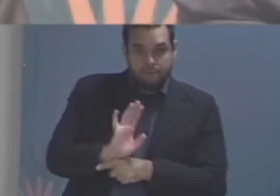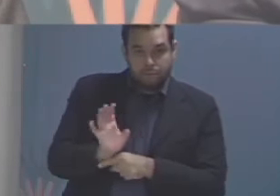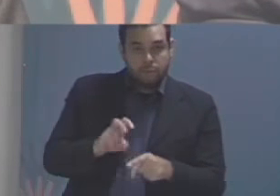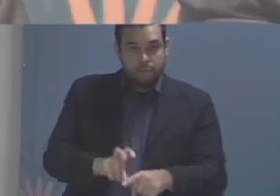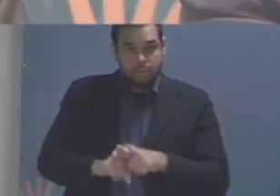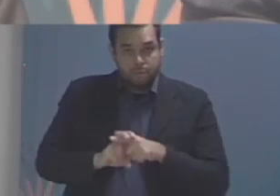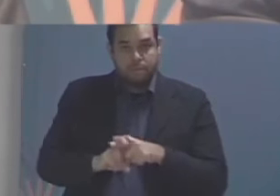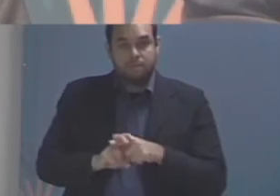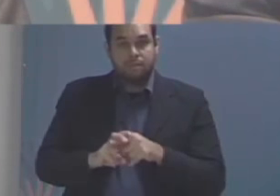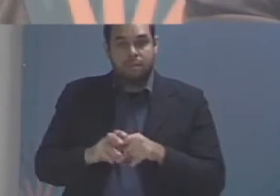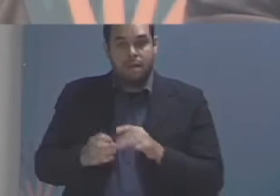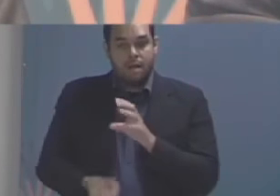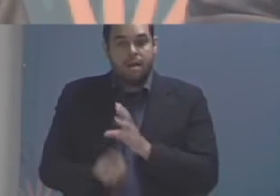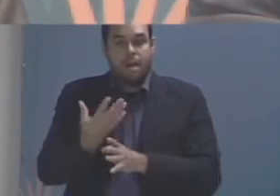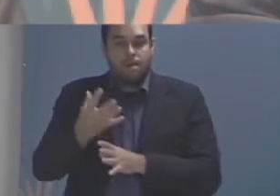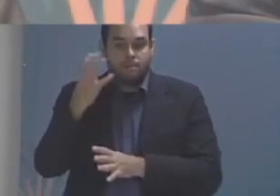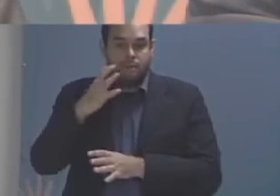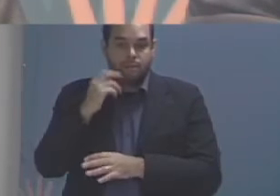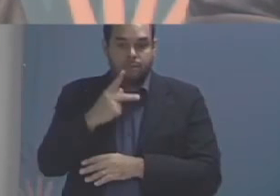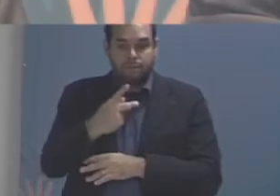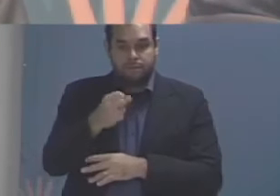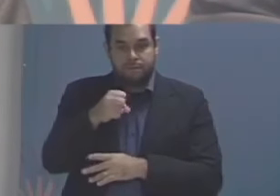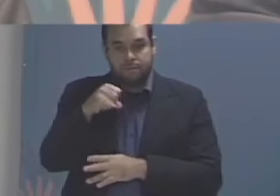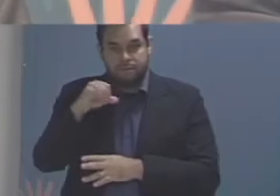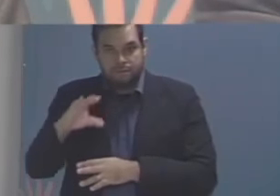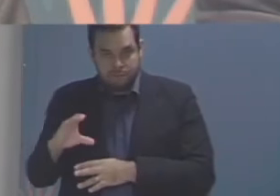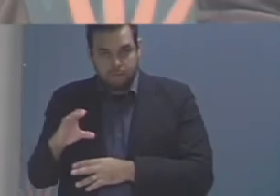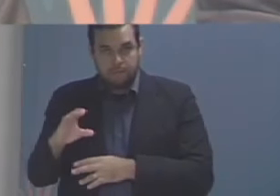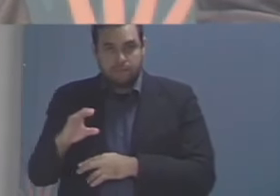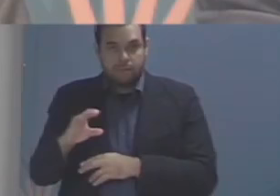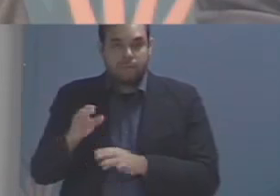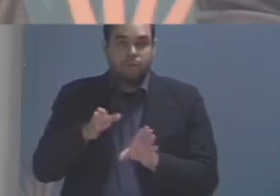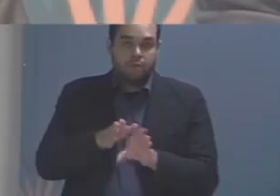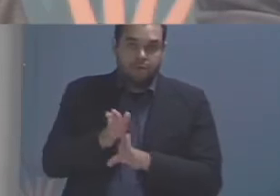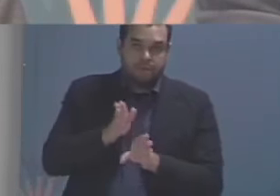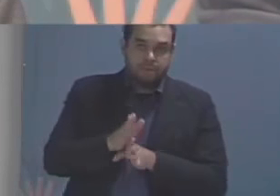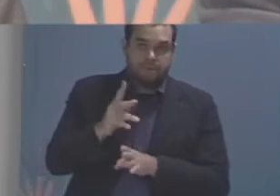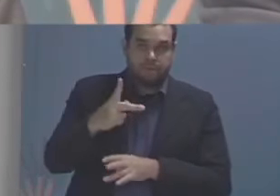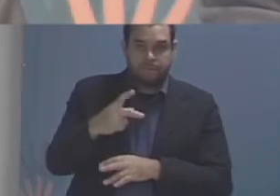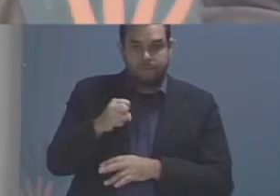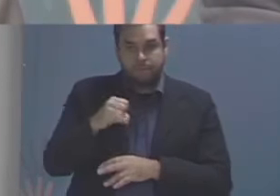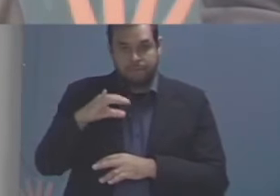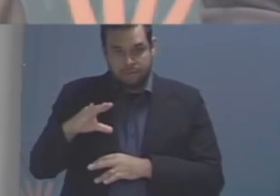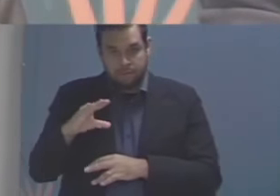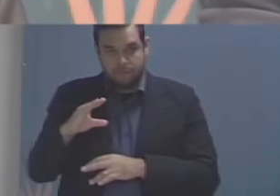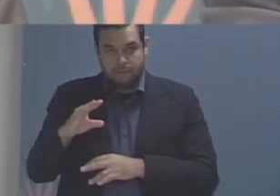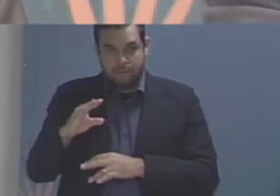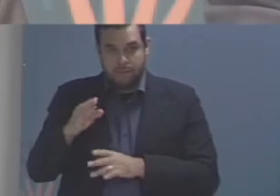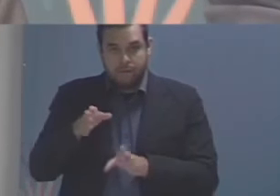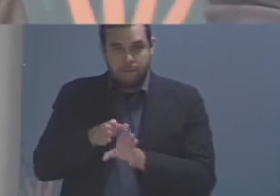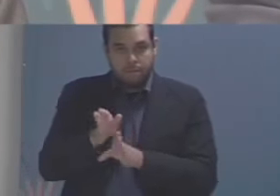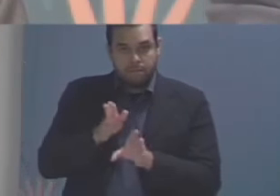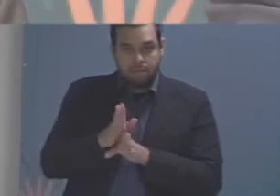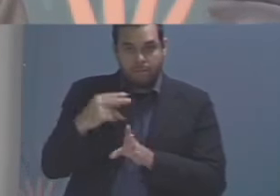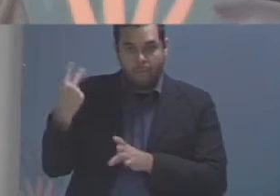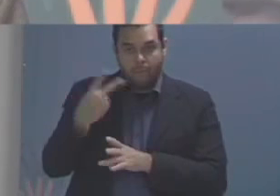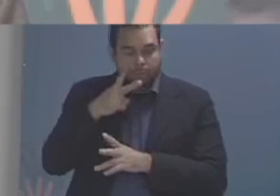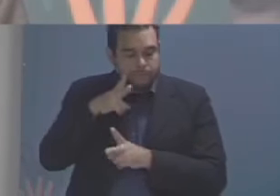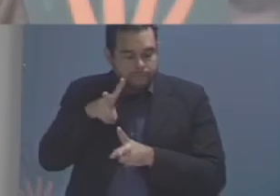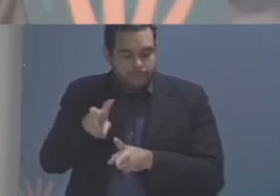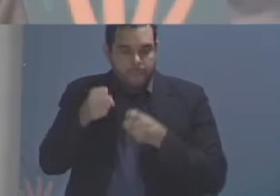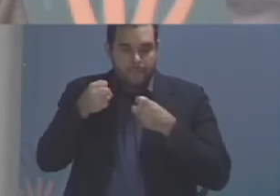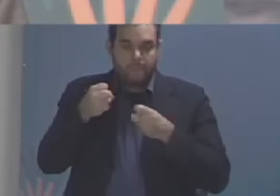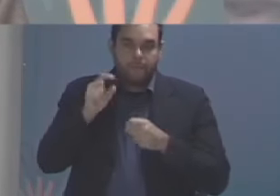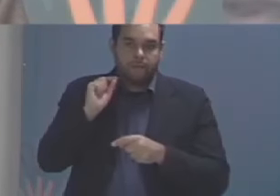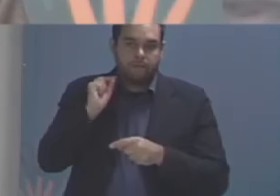Criamos a Rádio Psi, criamos o WhatsApp Psi e o Orienta Psi, que é a menina dos nossos olhos, porque é o grande núcleo do nosso projeto,